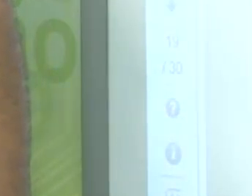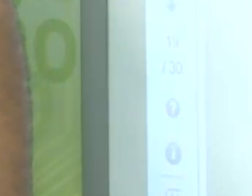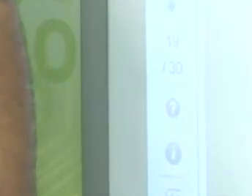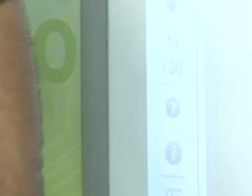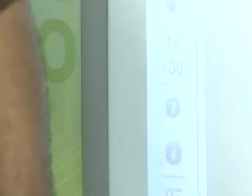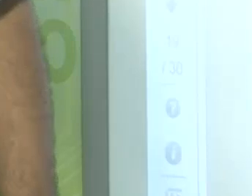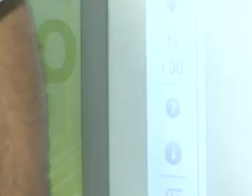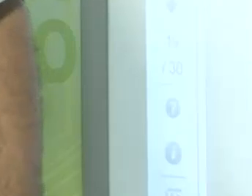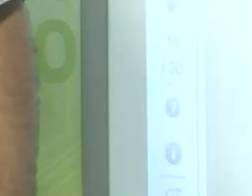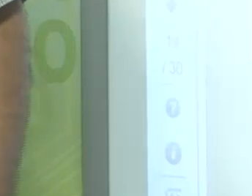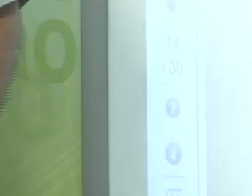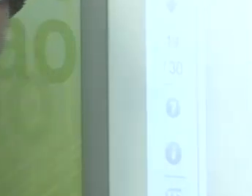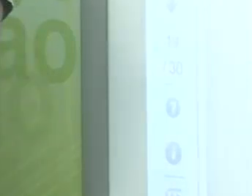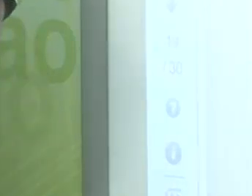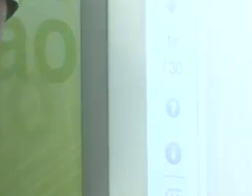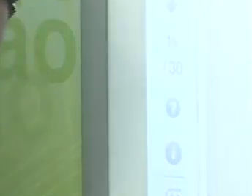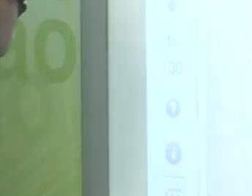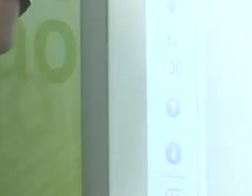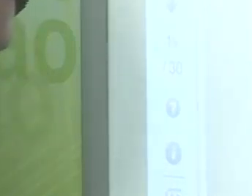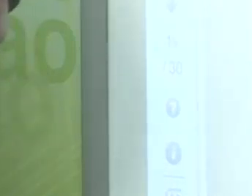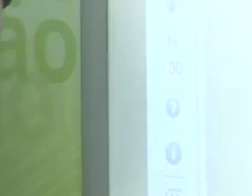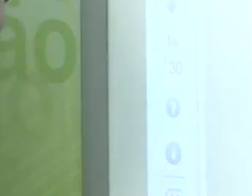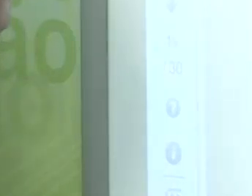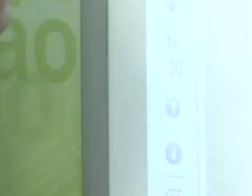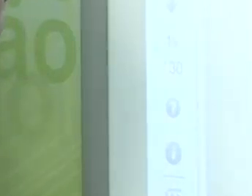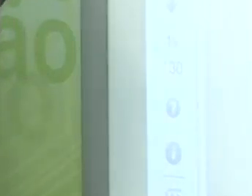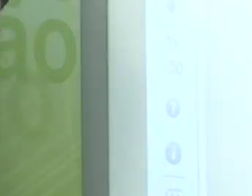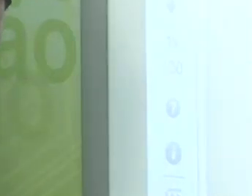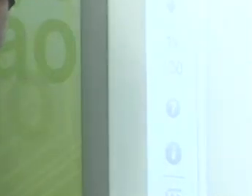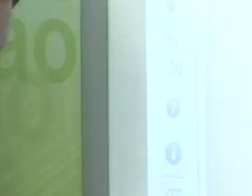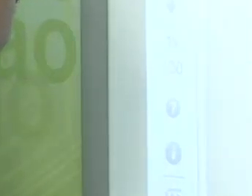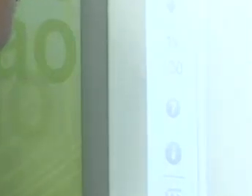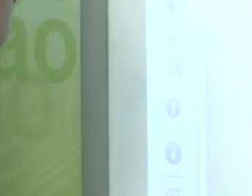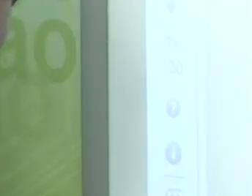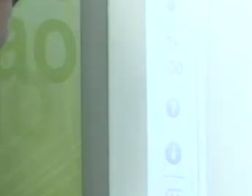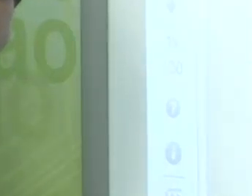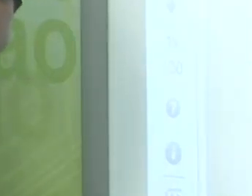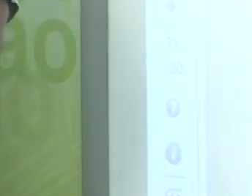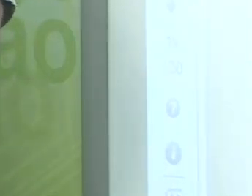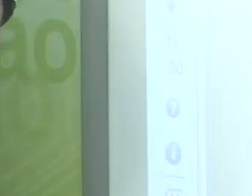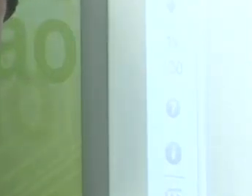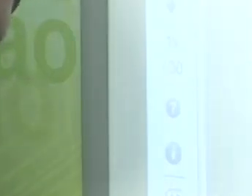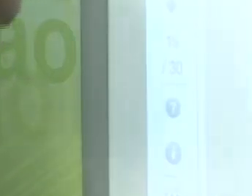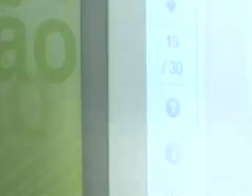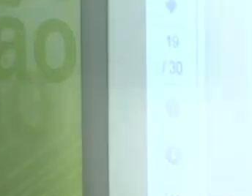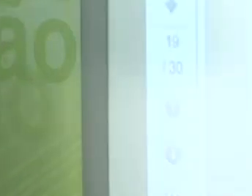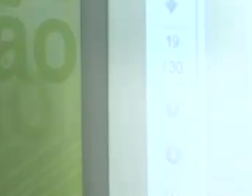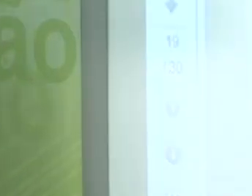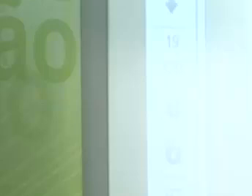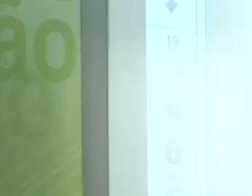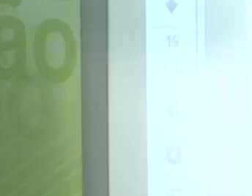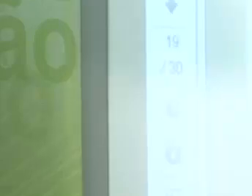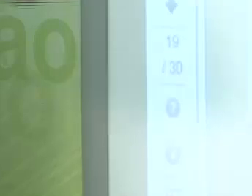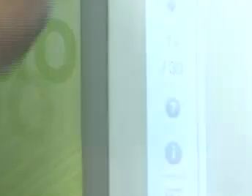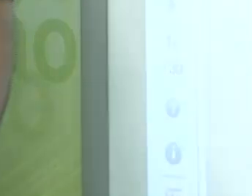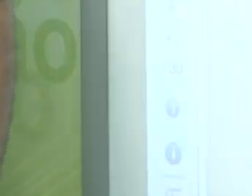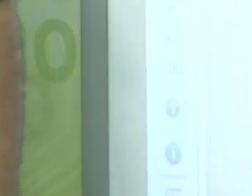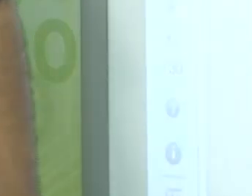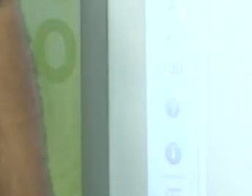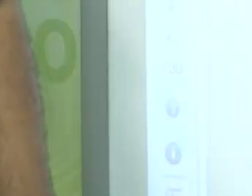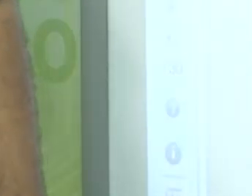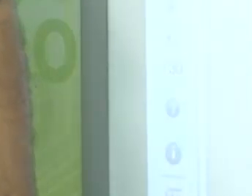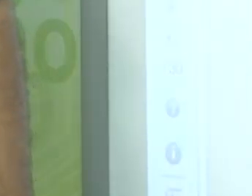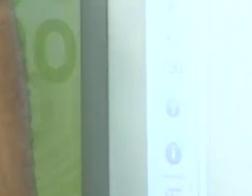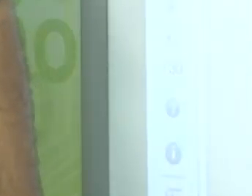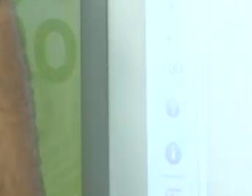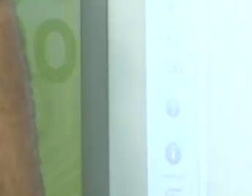Na televisão eu posso utilizar orientação a objeto. Na internet das coisas eu posso ter um óculos inteligente, né, como o Google Glass,